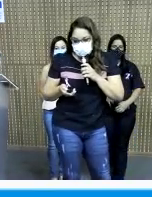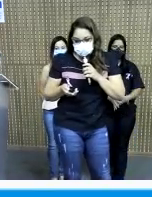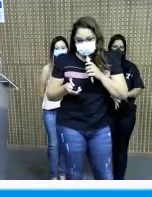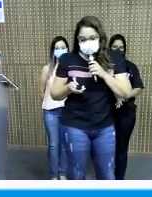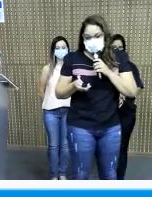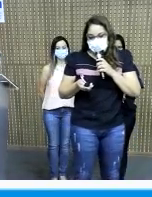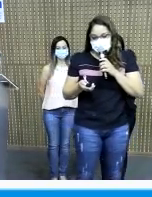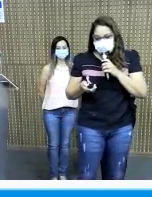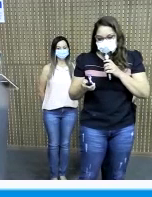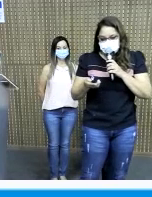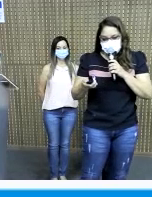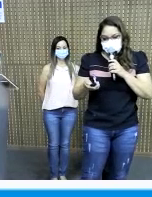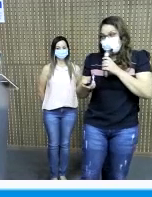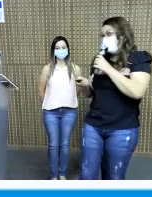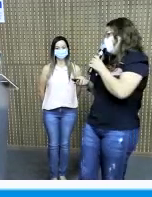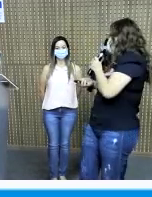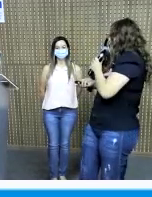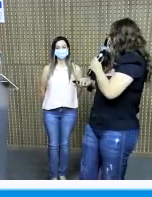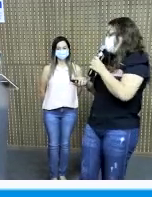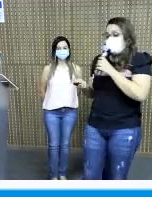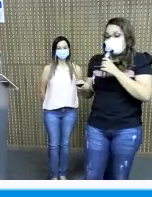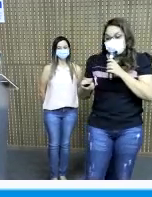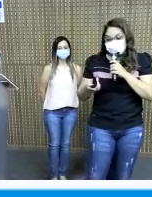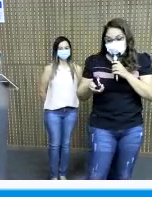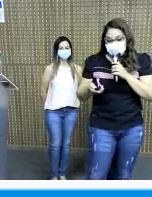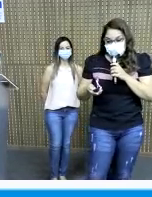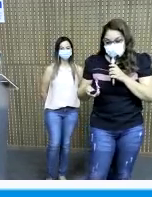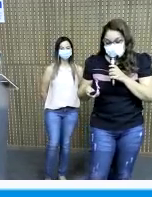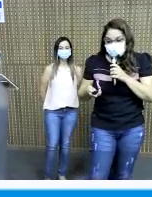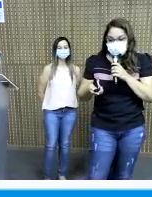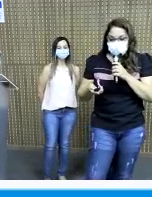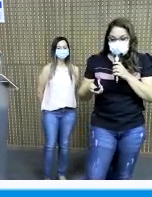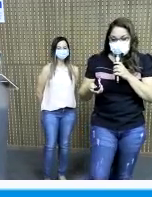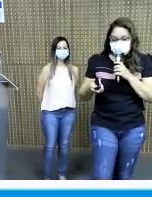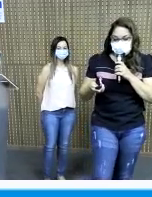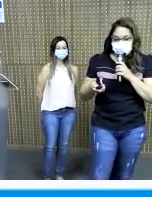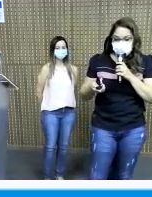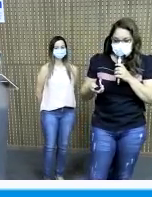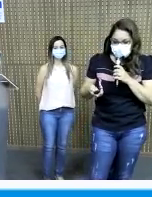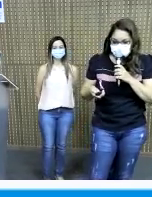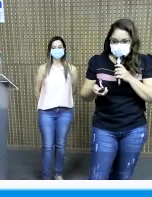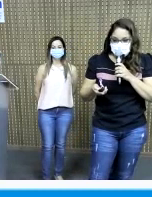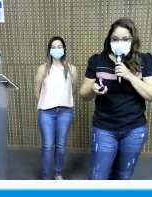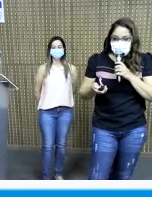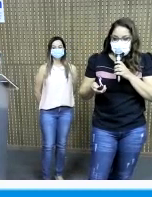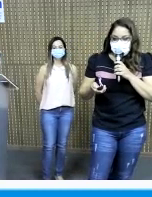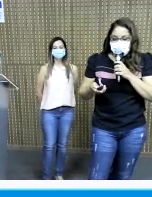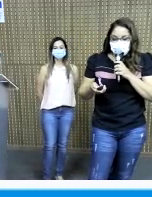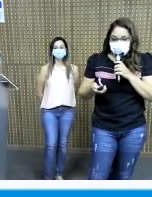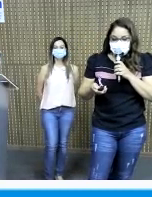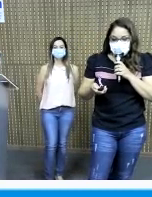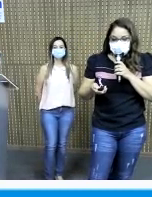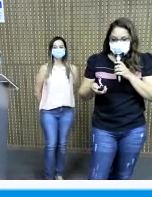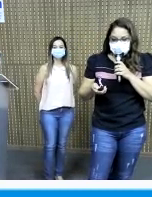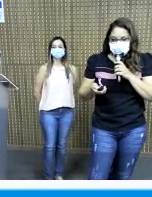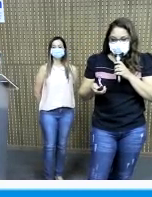uma foto em que a gente conseguiu reunir uma boa parte da equipe, né? A maior parte da equipe, com